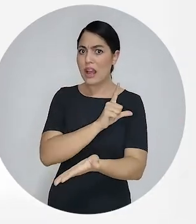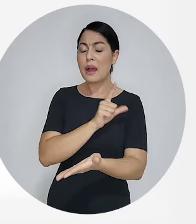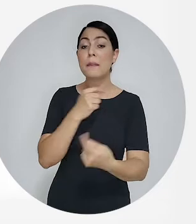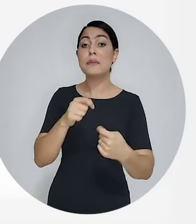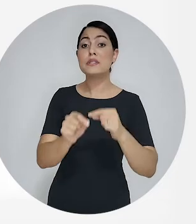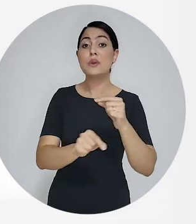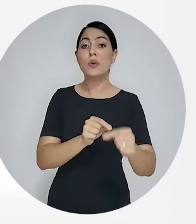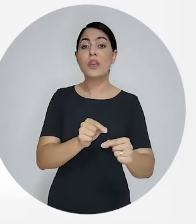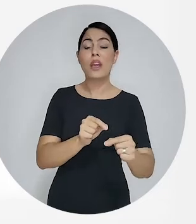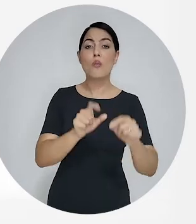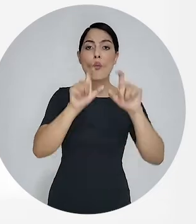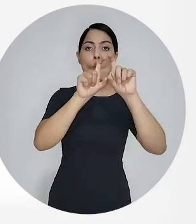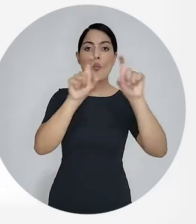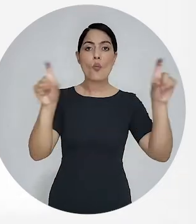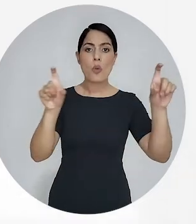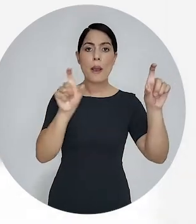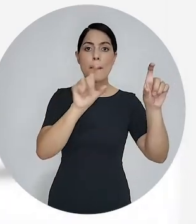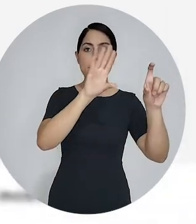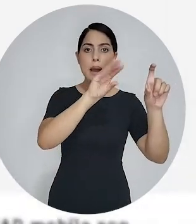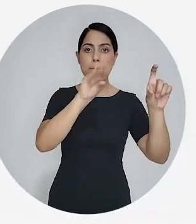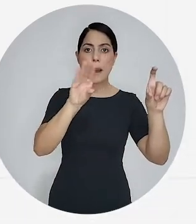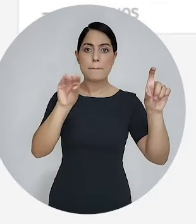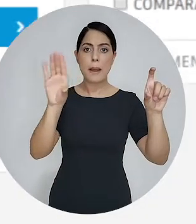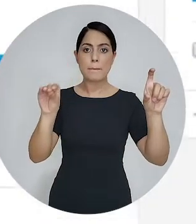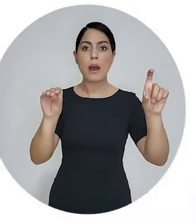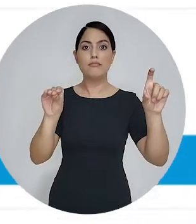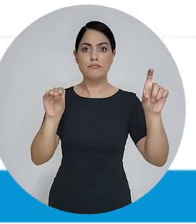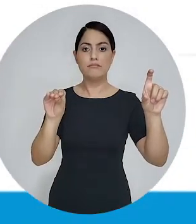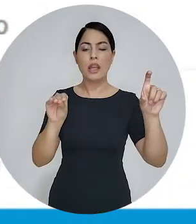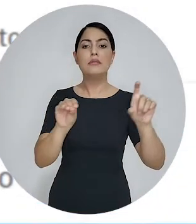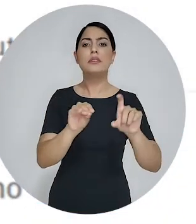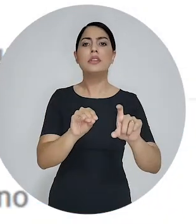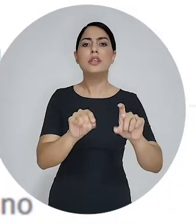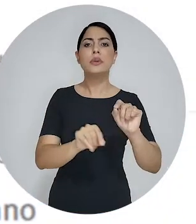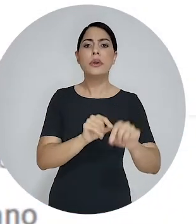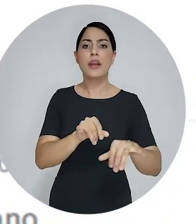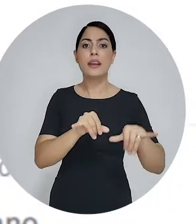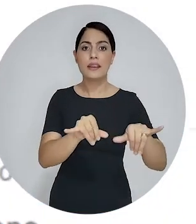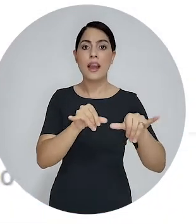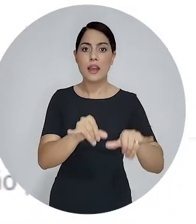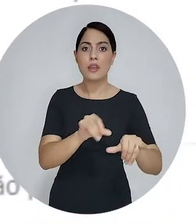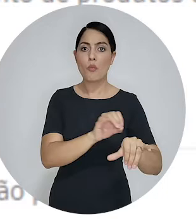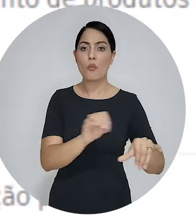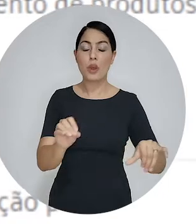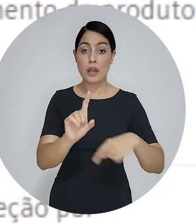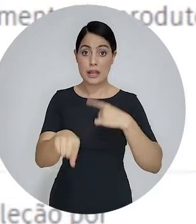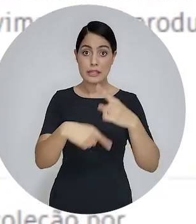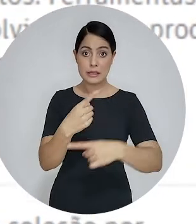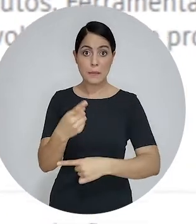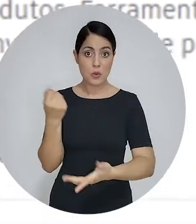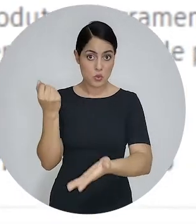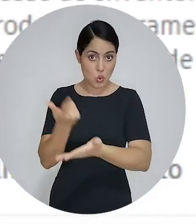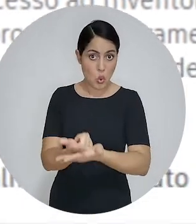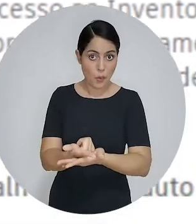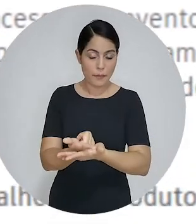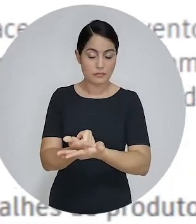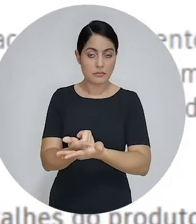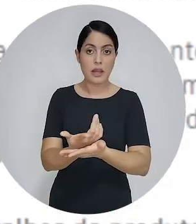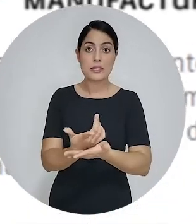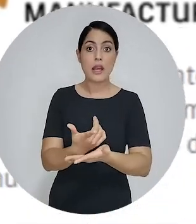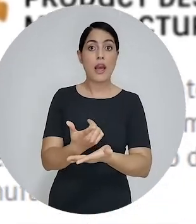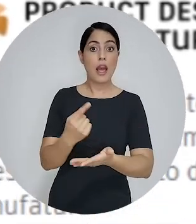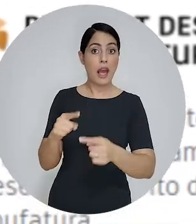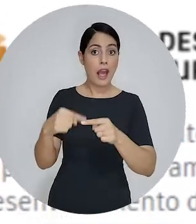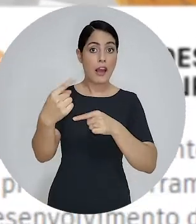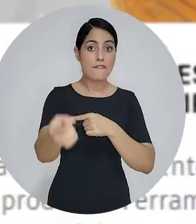compra, seu carrinho esteja vazio e outras abas do navegador fechadas. Para garantir que a compra seja reconhecida e